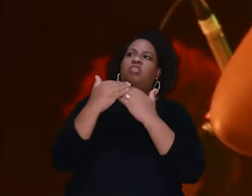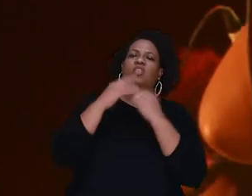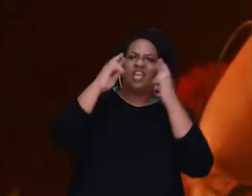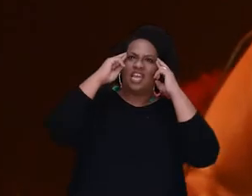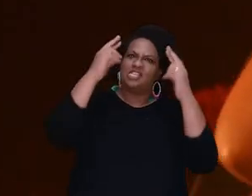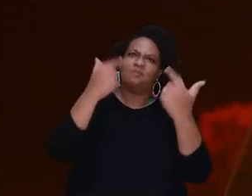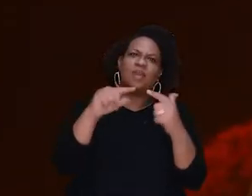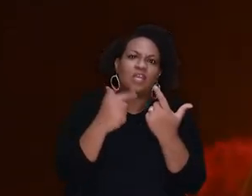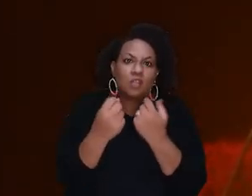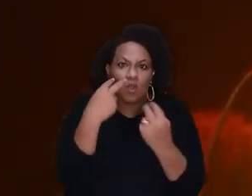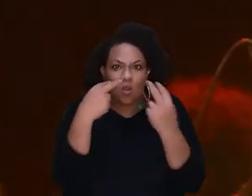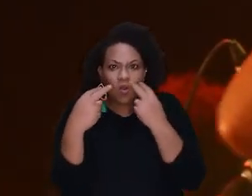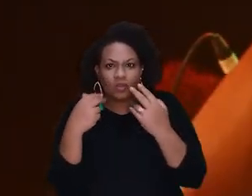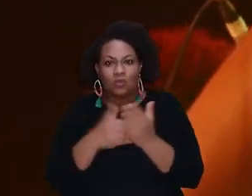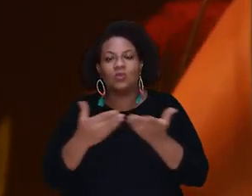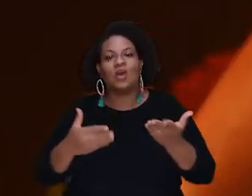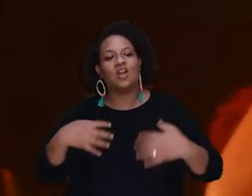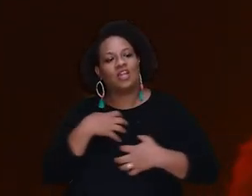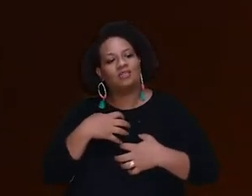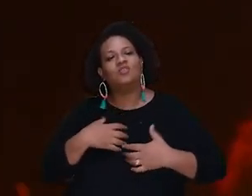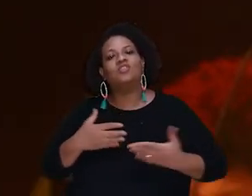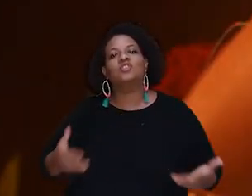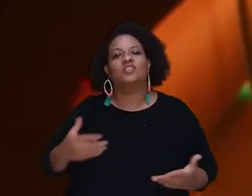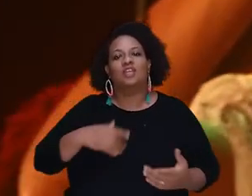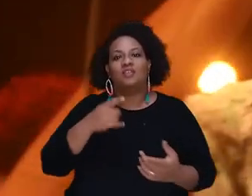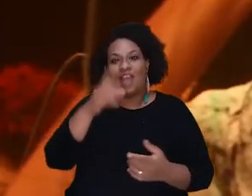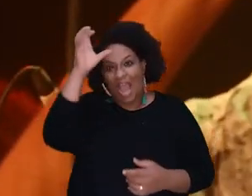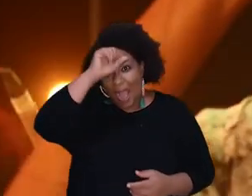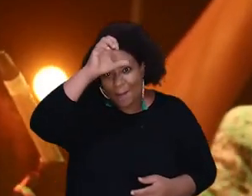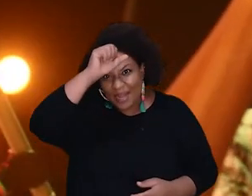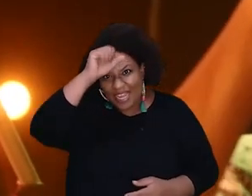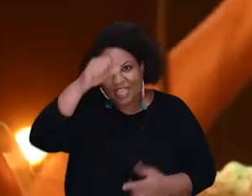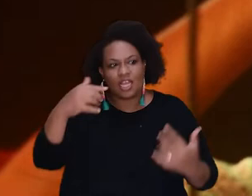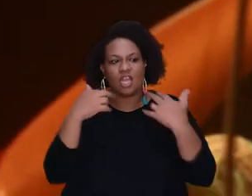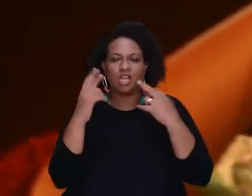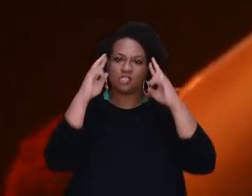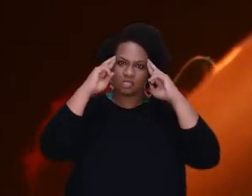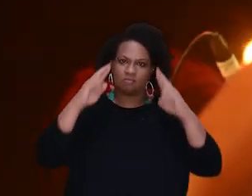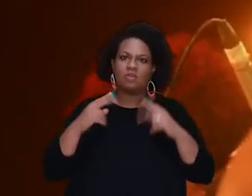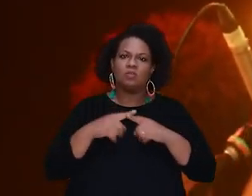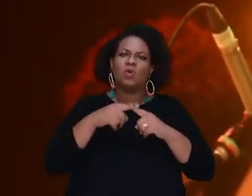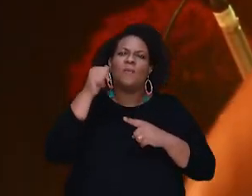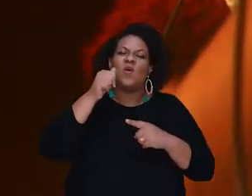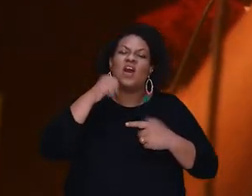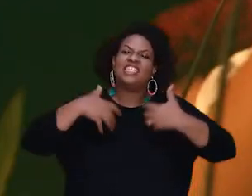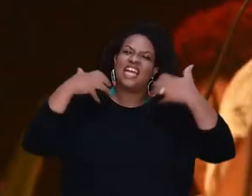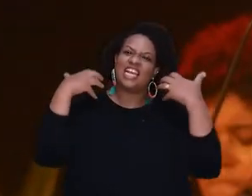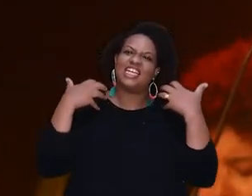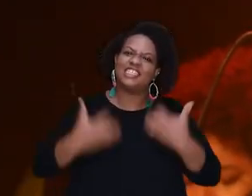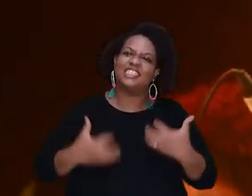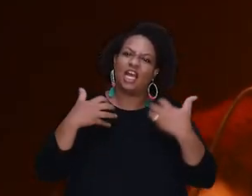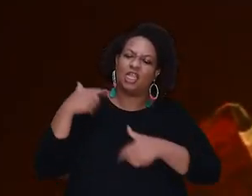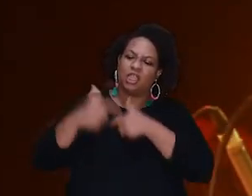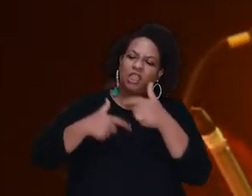macho comédia vomitando desrespeito, fazendo eles engolirem tudo, agora é do nosso jeito. Eles vão ter que aprender a tratar as manas